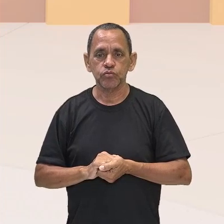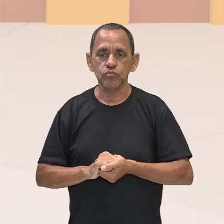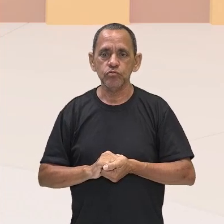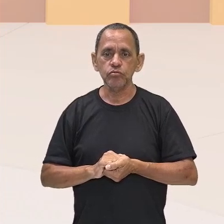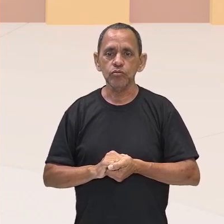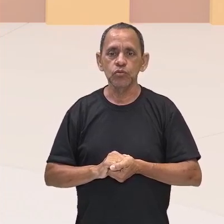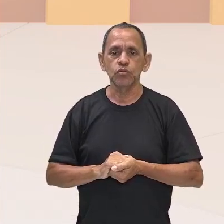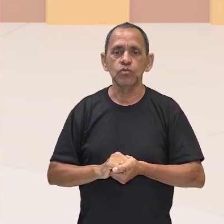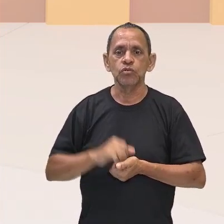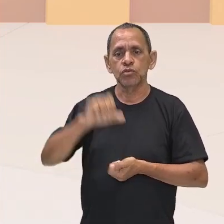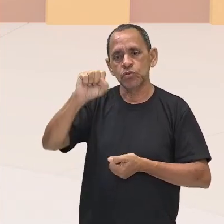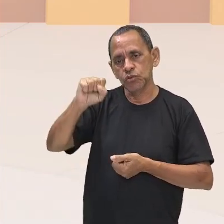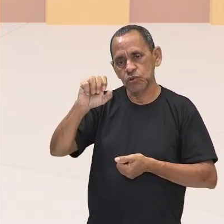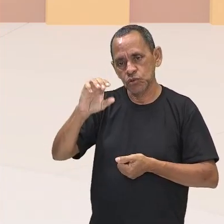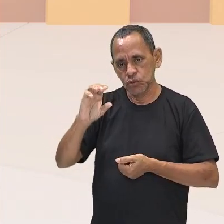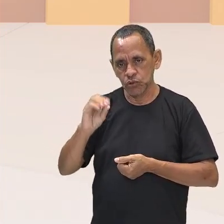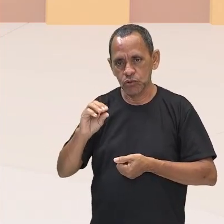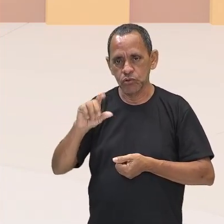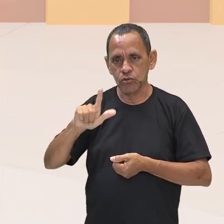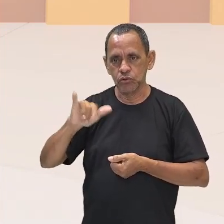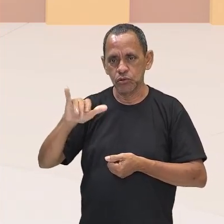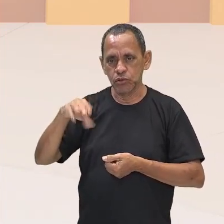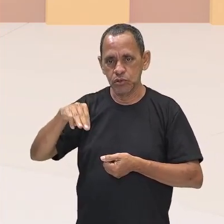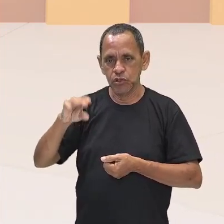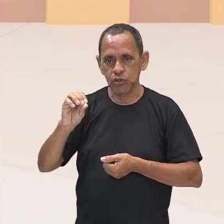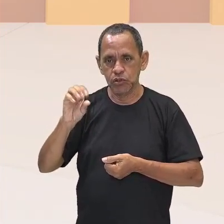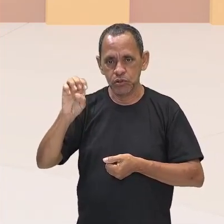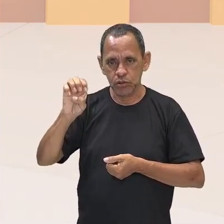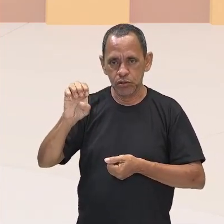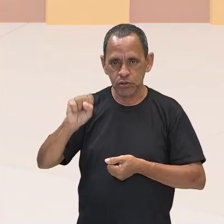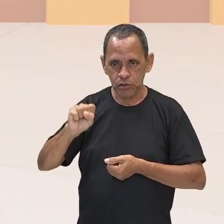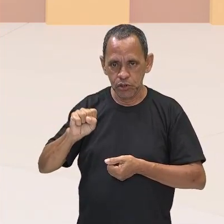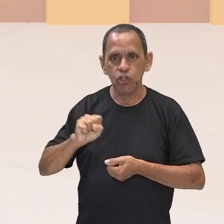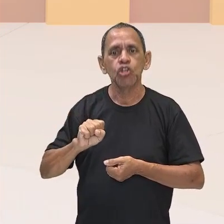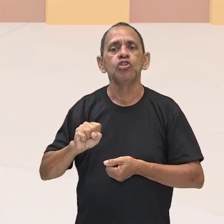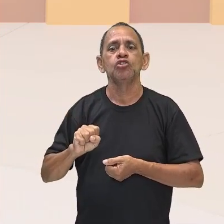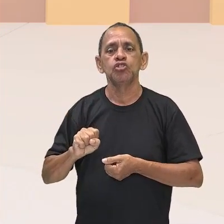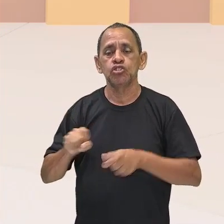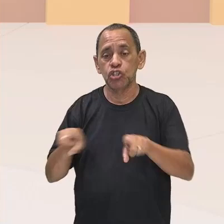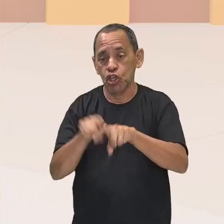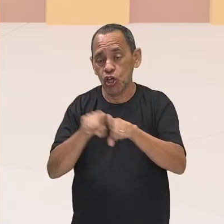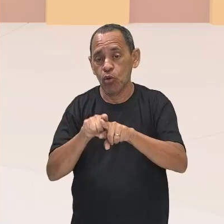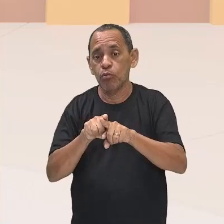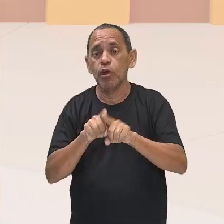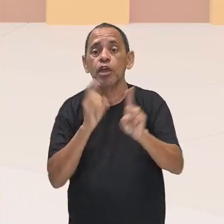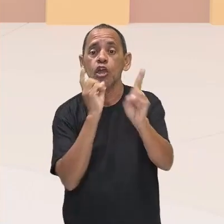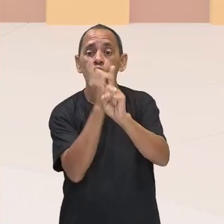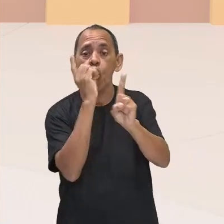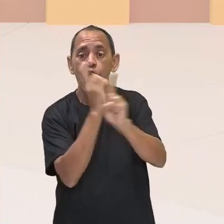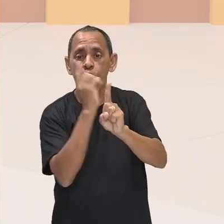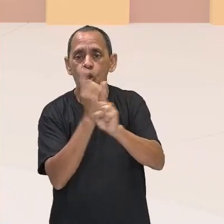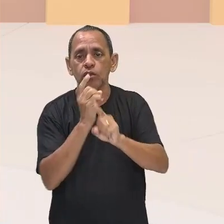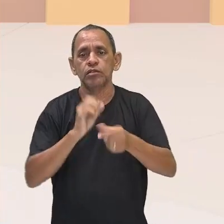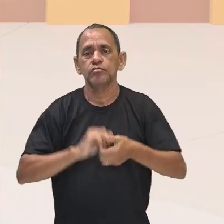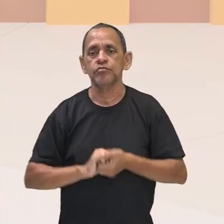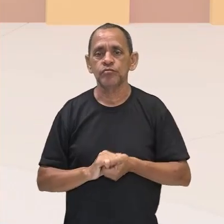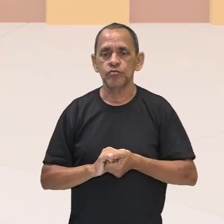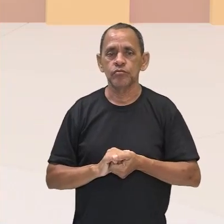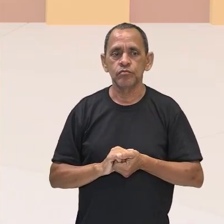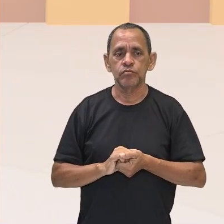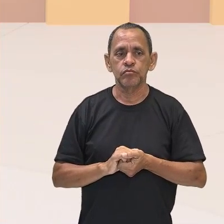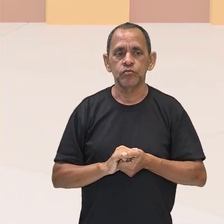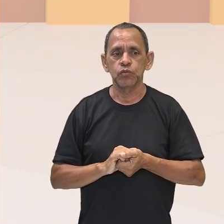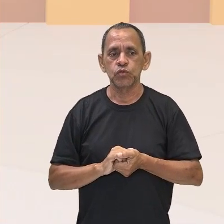que eu queria trazer para vocês é ele bem aqui, a gente vai identificar Tabatinga. Tabatinga faz com que no